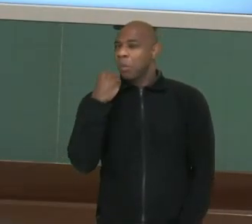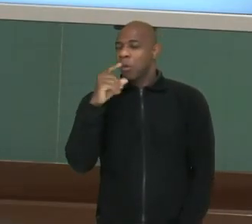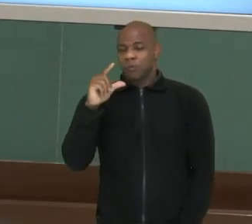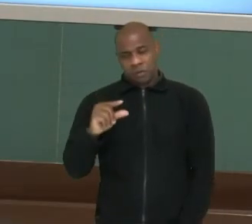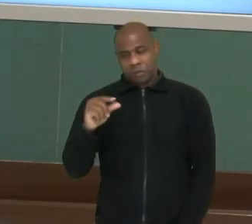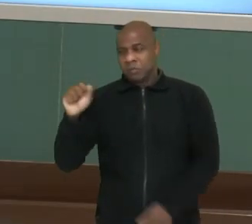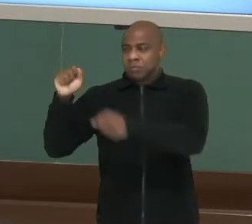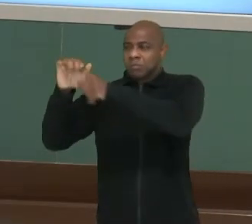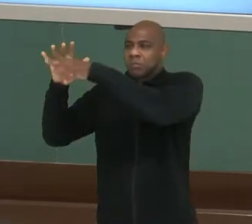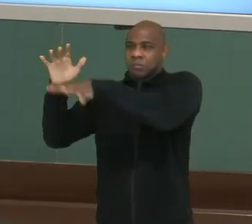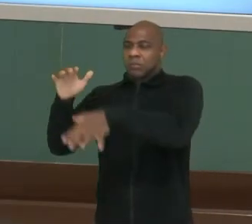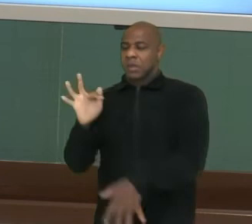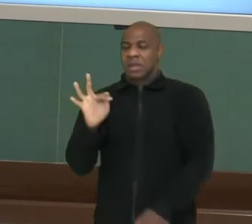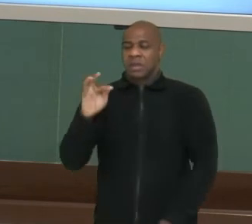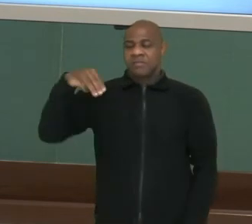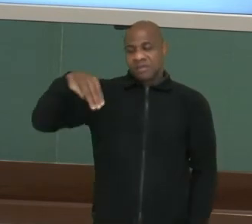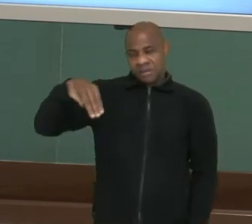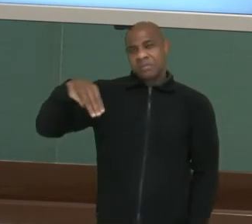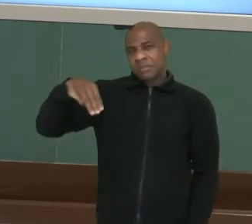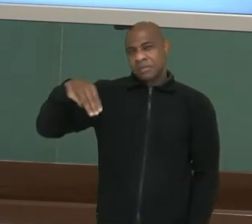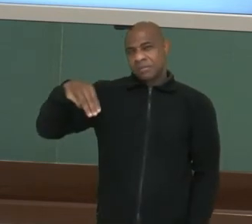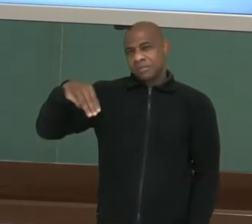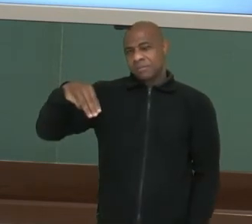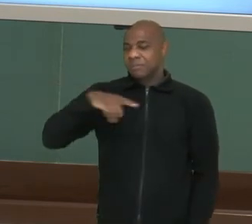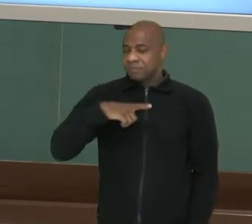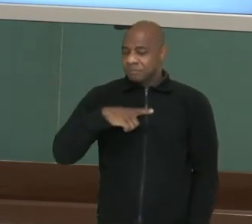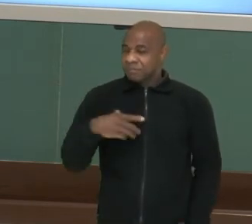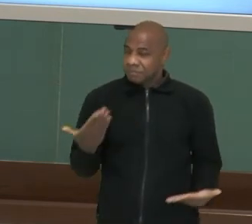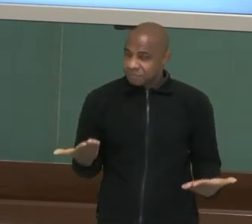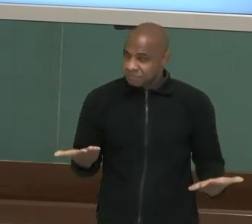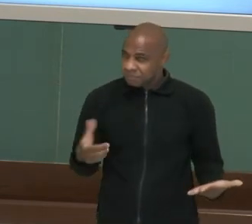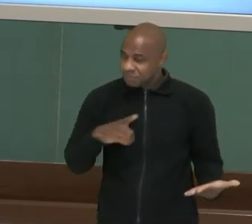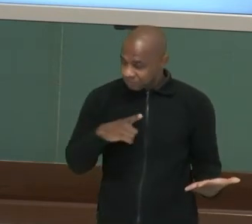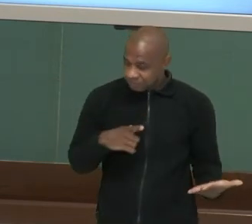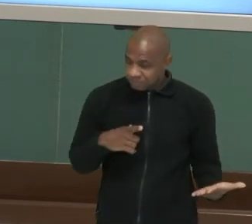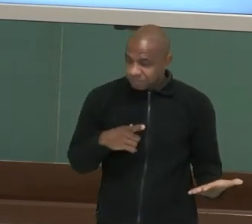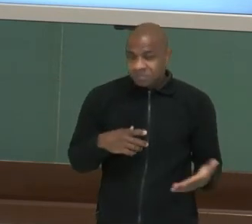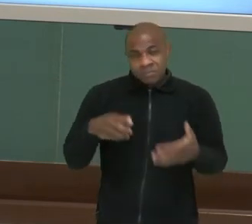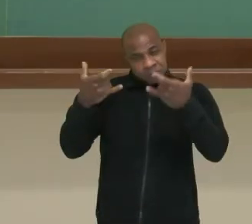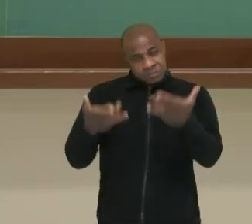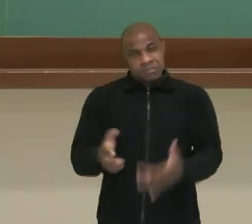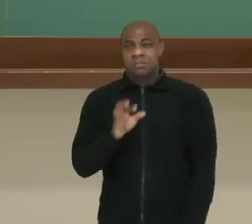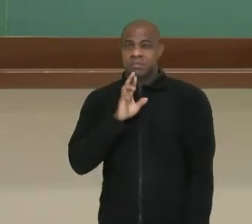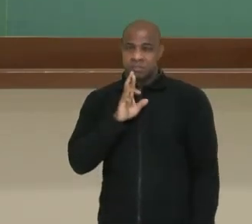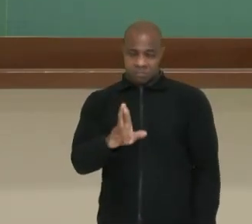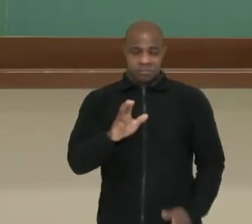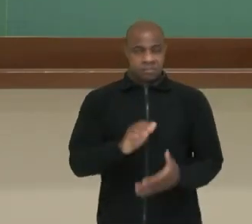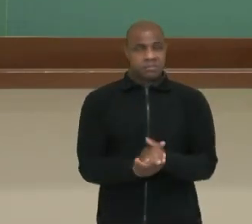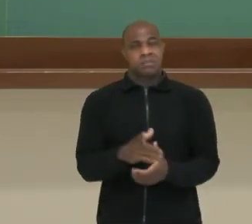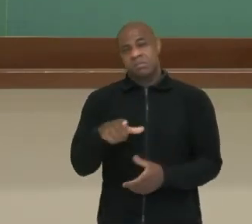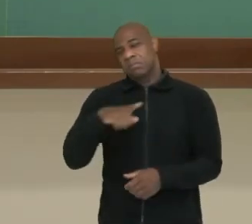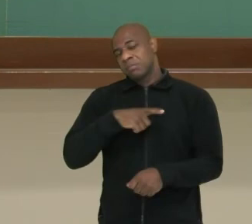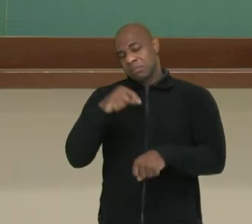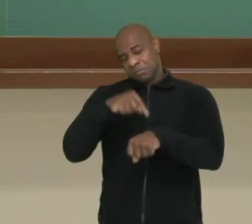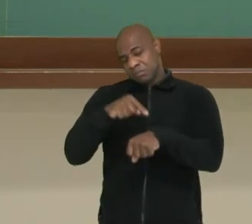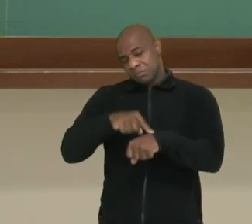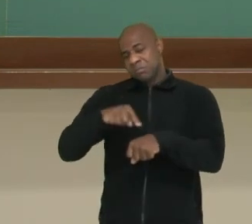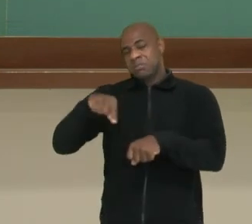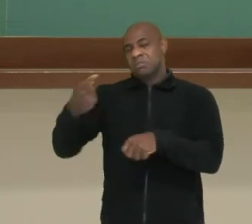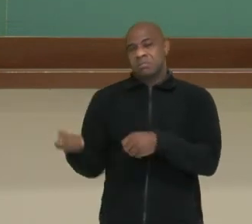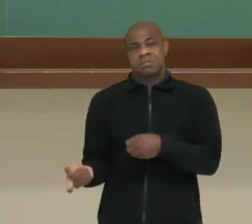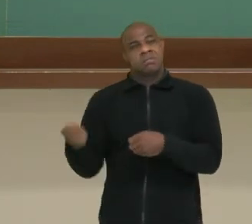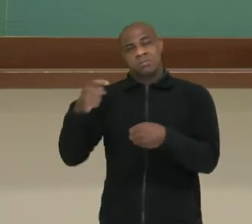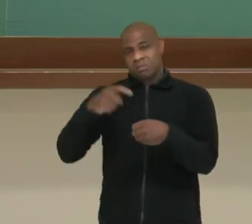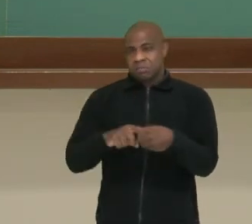rádio FM de Jandaia do Sul? Pessoal, justifique sua resposta. Você terá um tempo e daqui a pouco nós